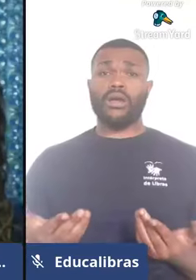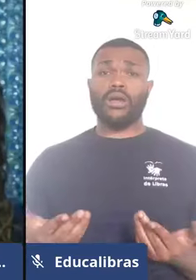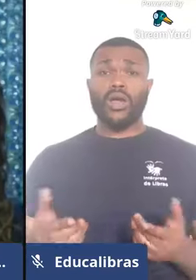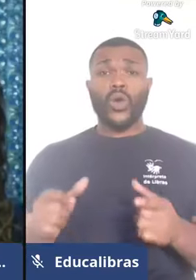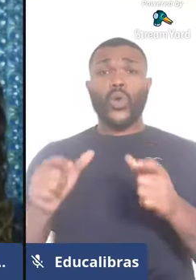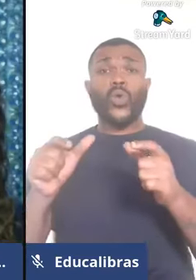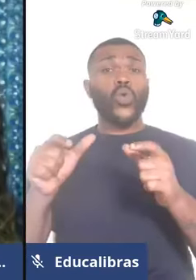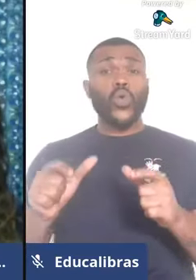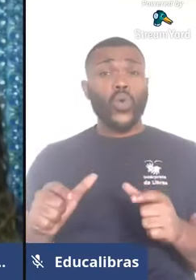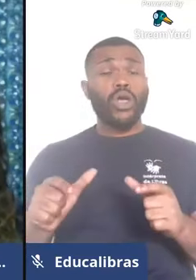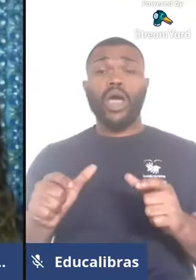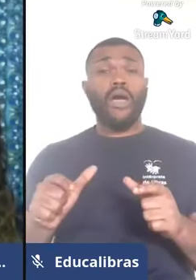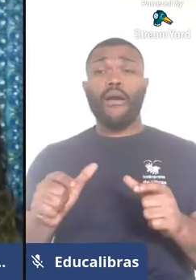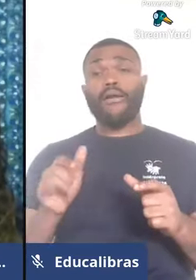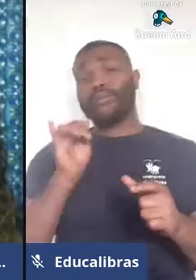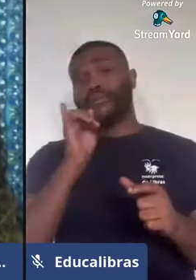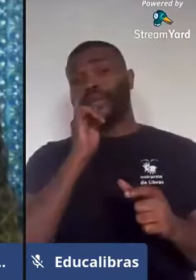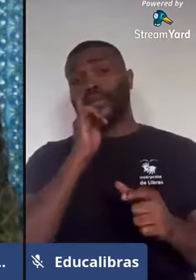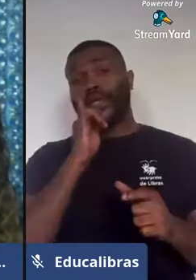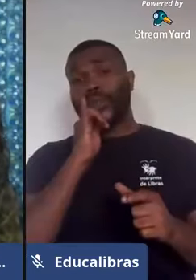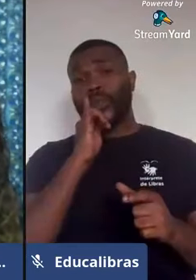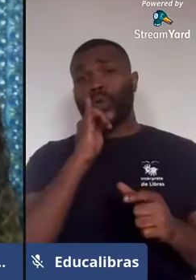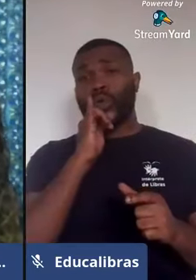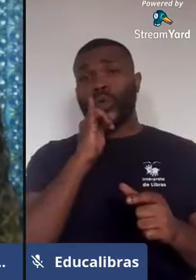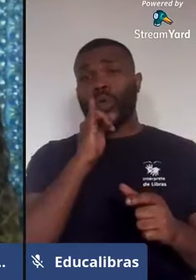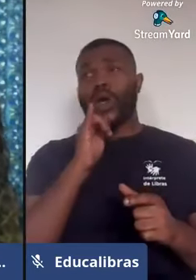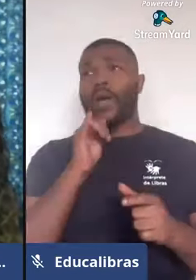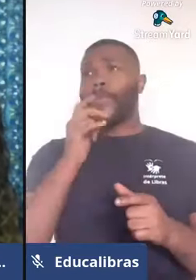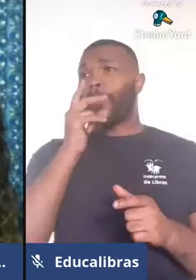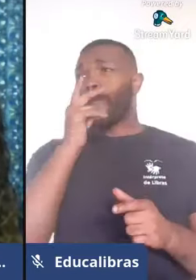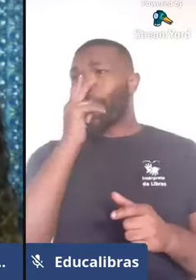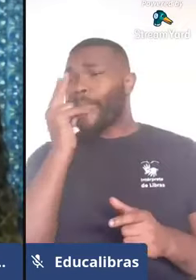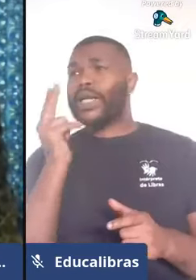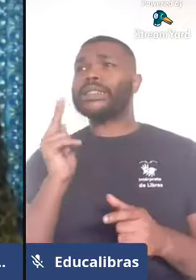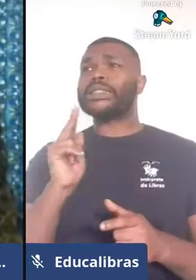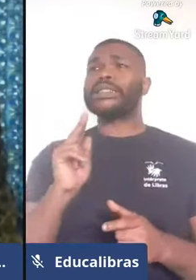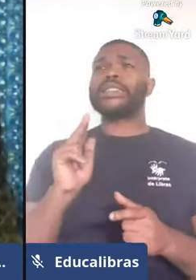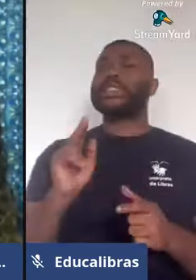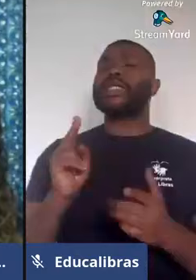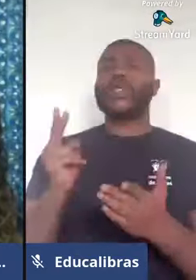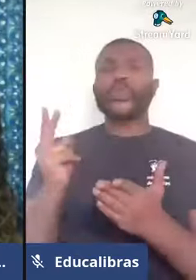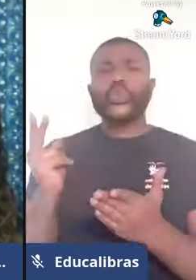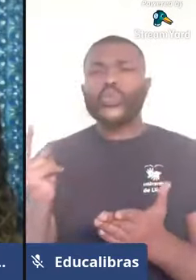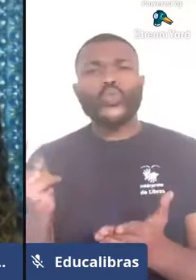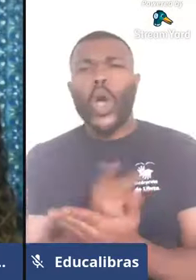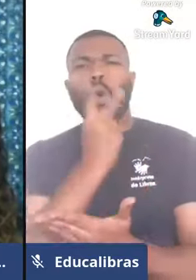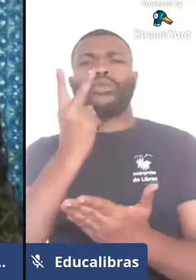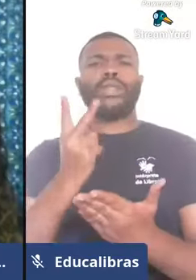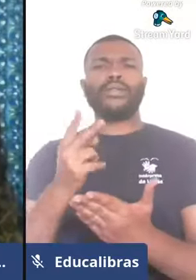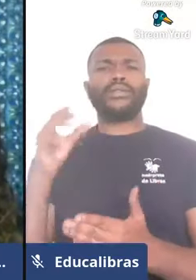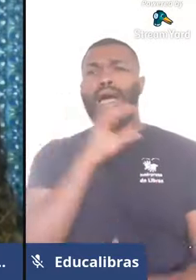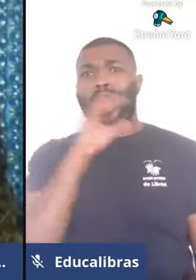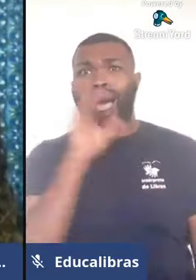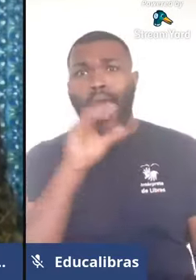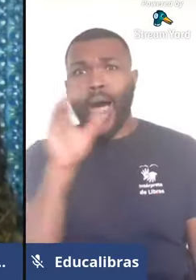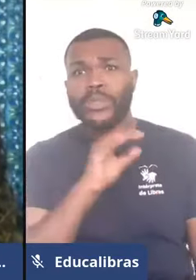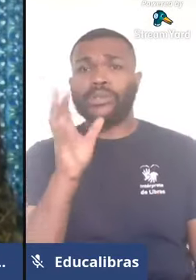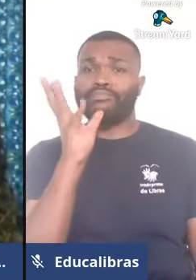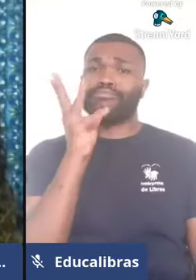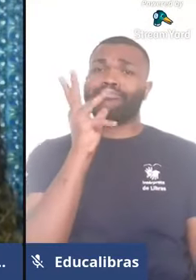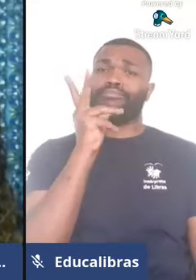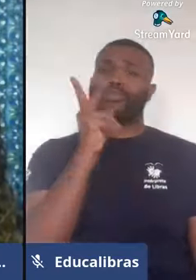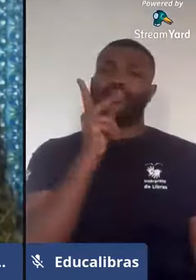não é totalmente, um pouco inóspito, né? As coisas não acontecem com a fluidez que elas deveriam acontecer.